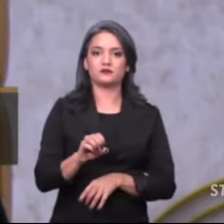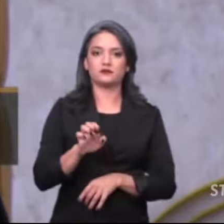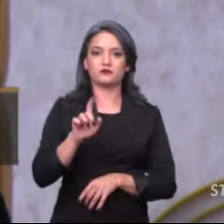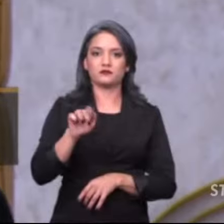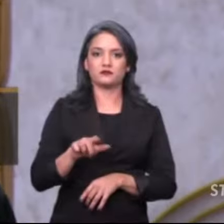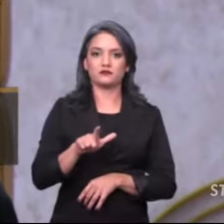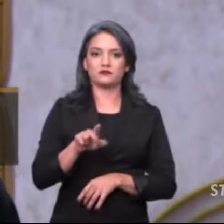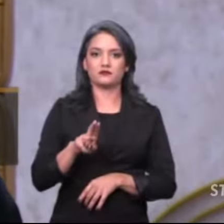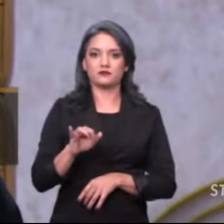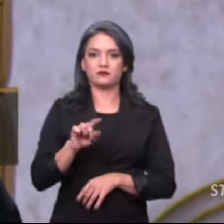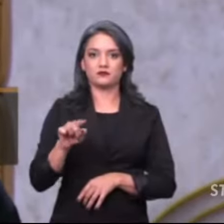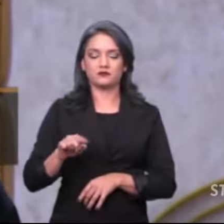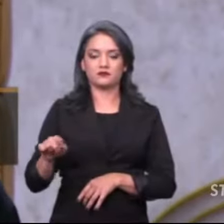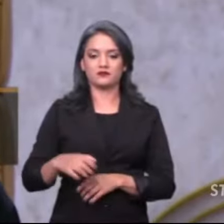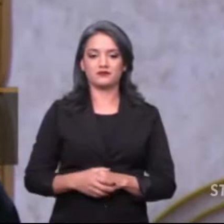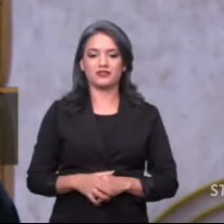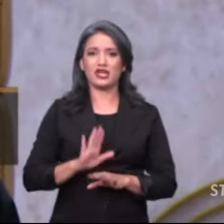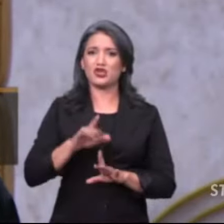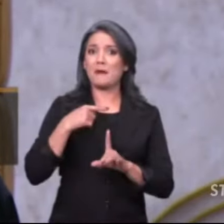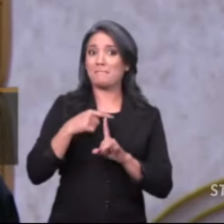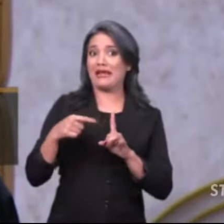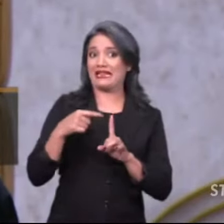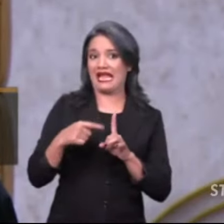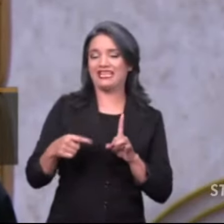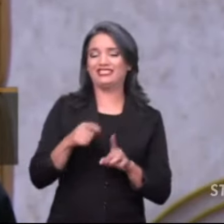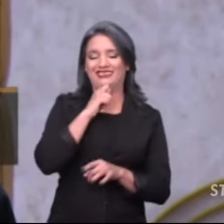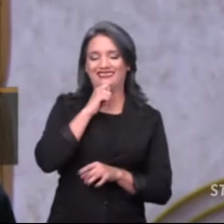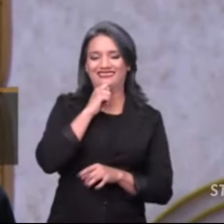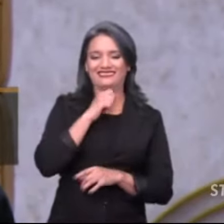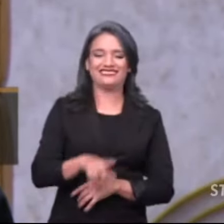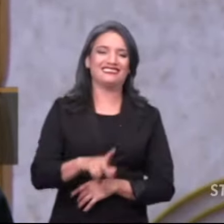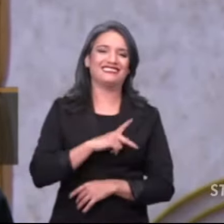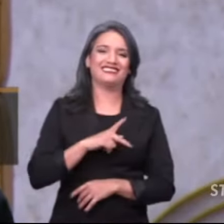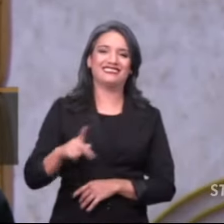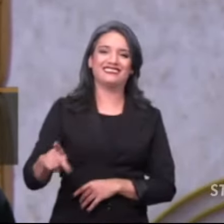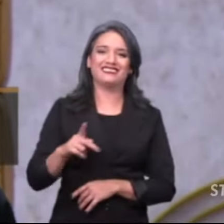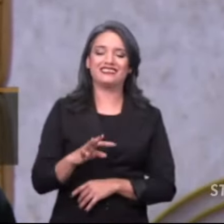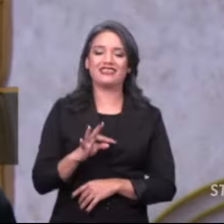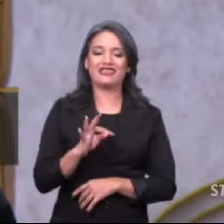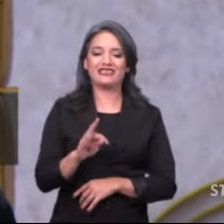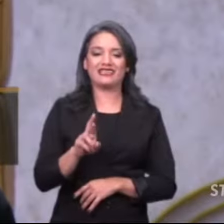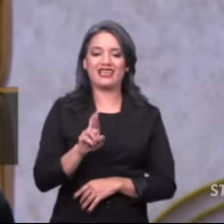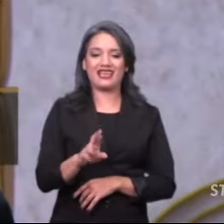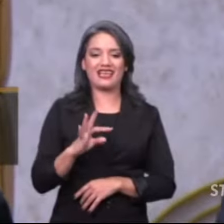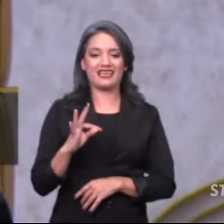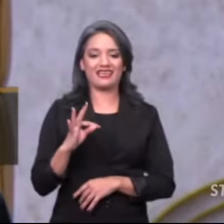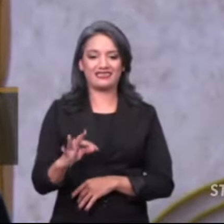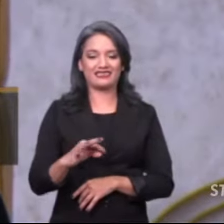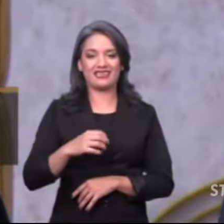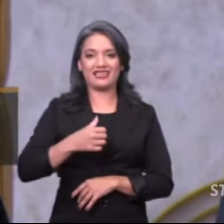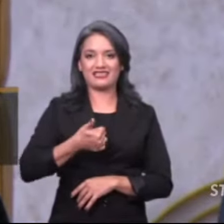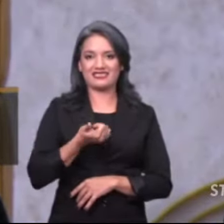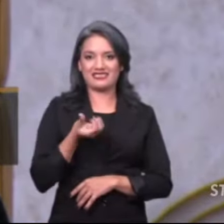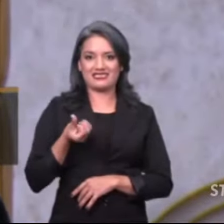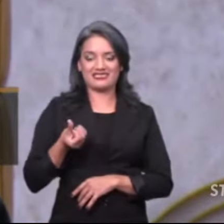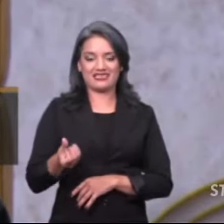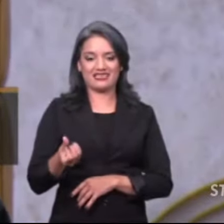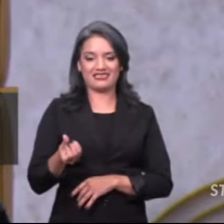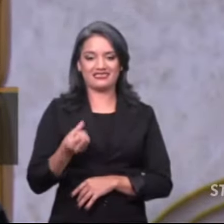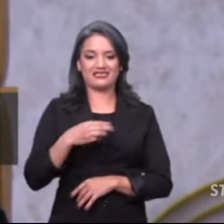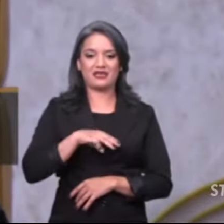de Almeida, já estou na metade, pessoal, presidente do Tribunal Regional do Trabalho da 16ª Região,